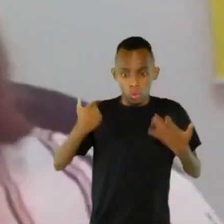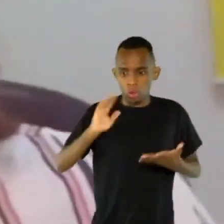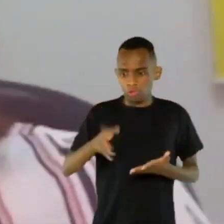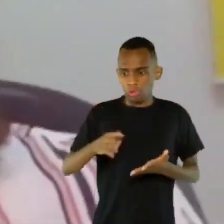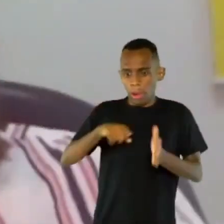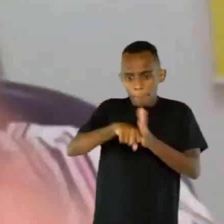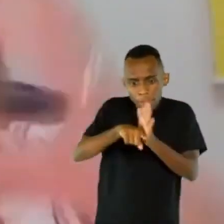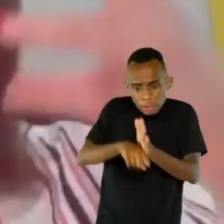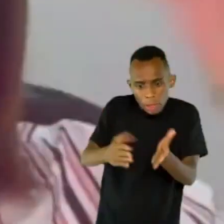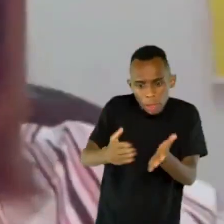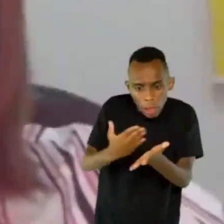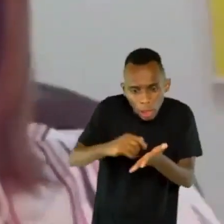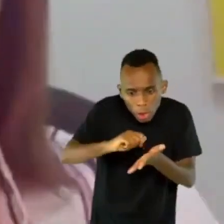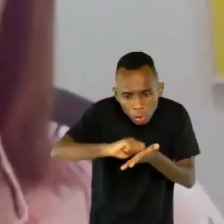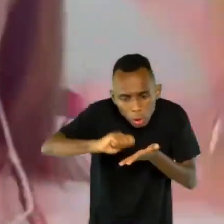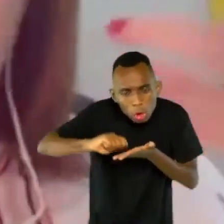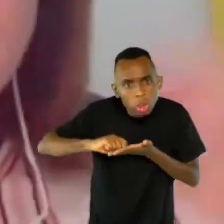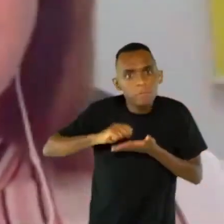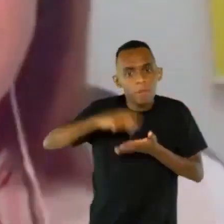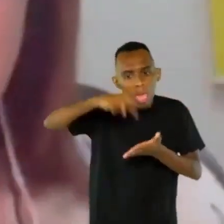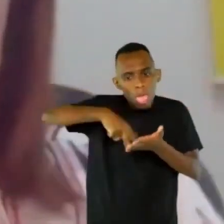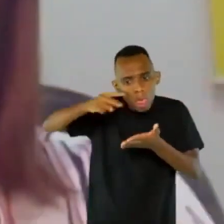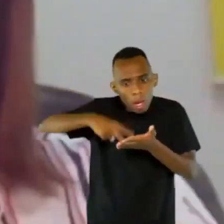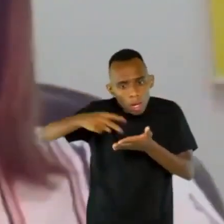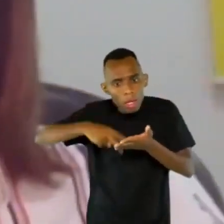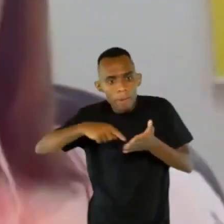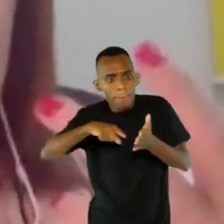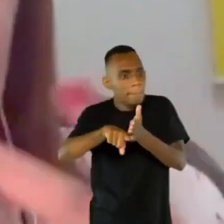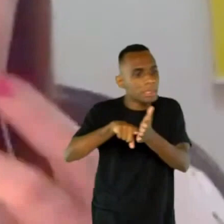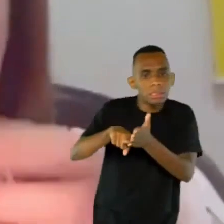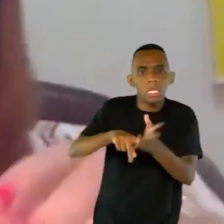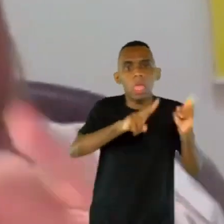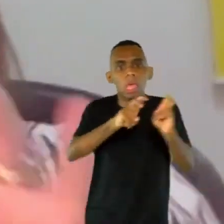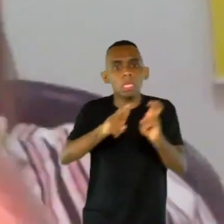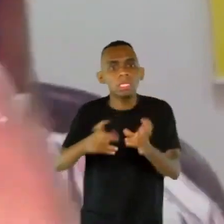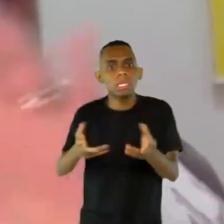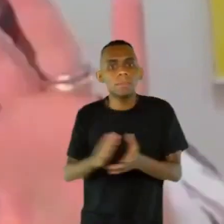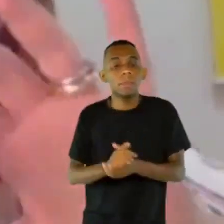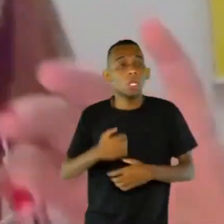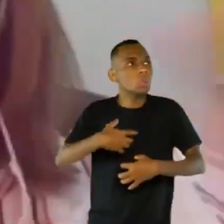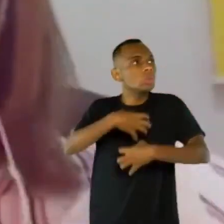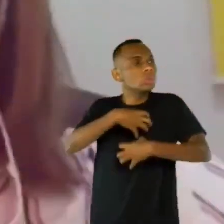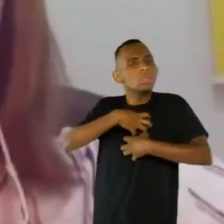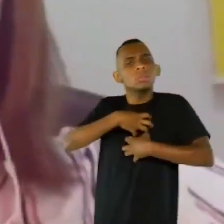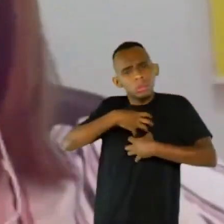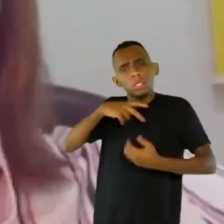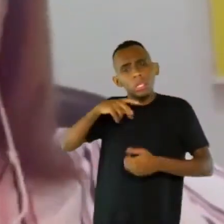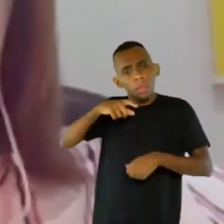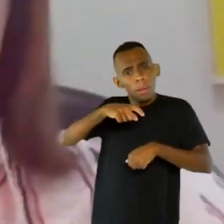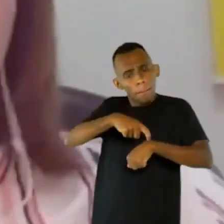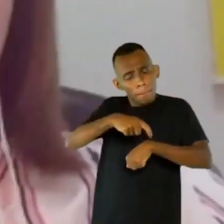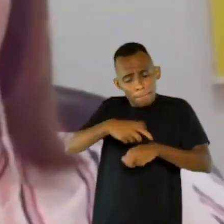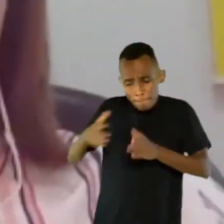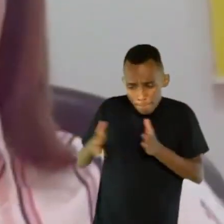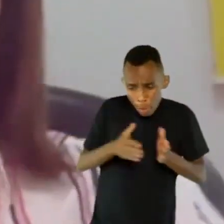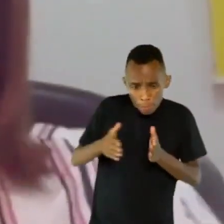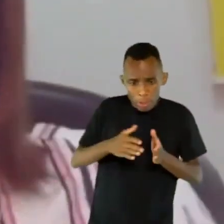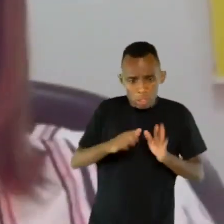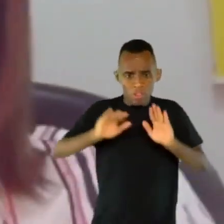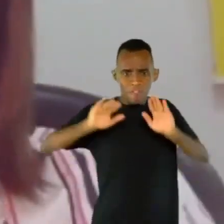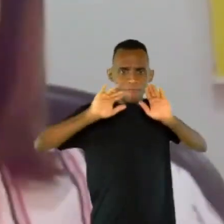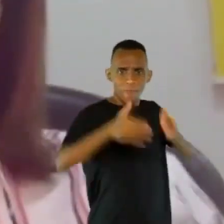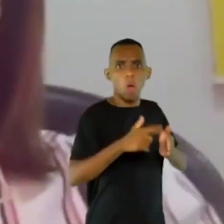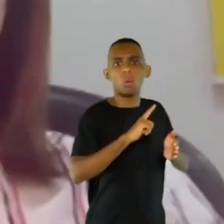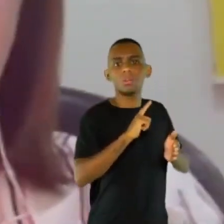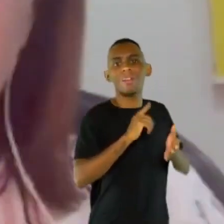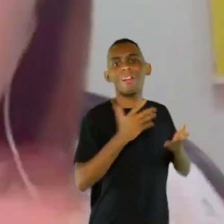sem saber, eu já estou lendo sobre isso, eu já estou pesquisando, e eu sinto que eu estou nesse momento, assim, de ter meu olhar captado por uma realidade,